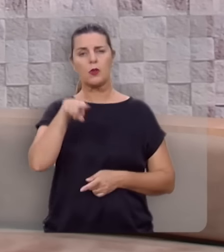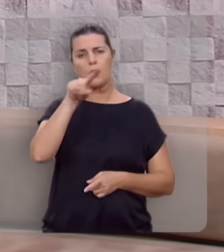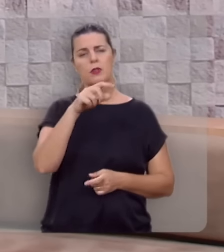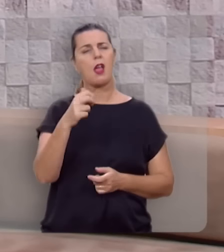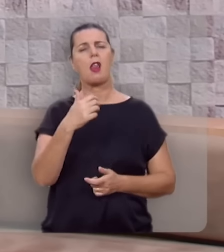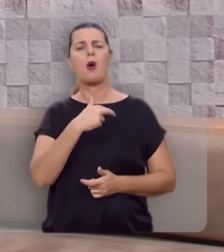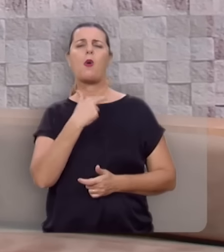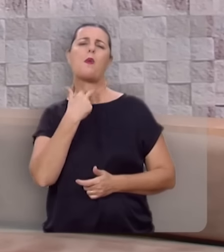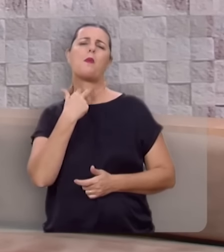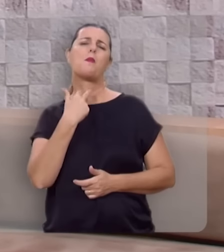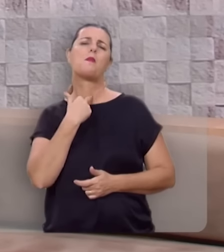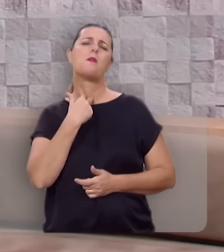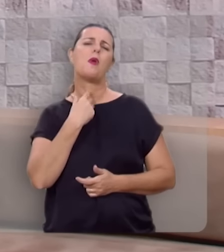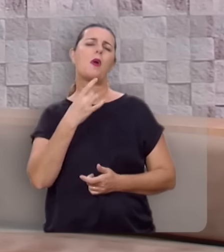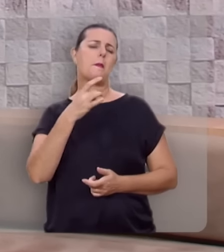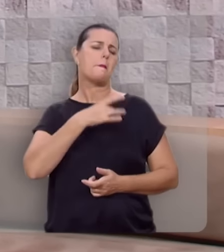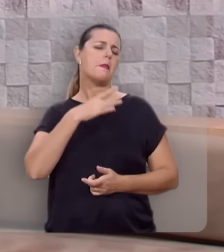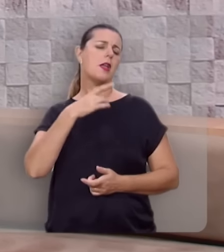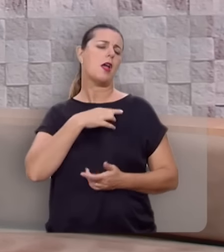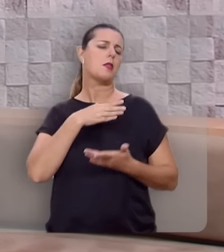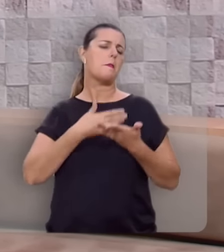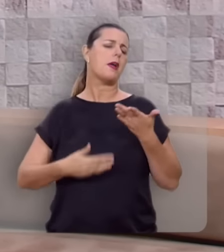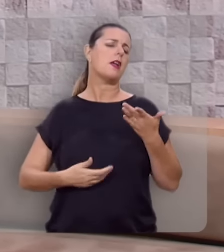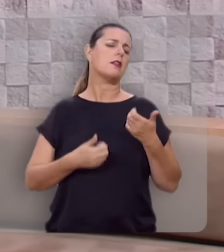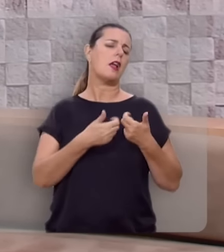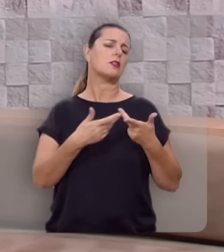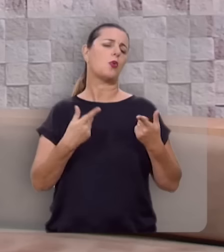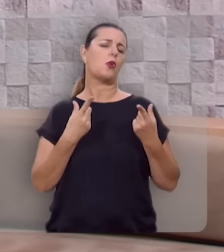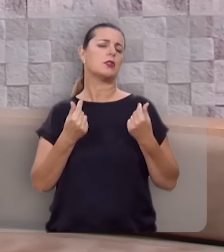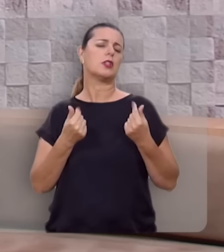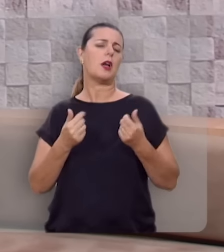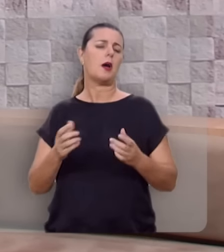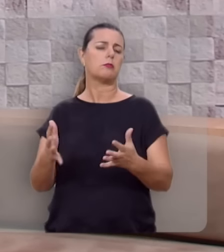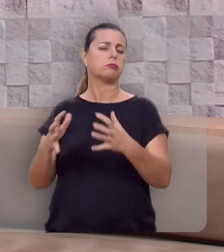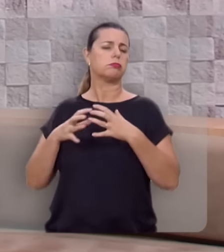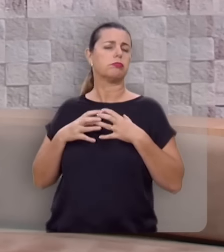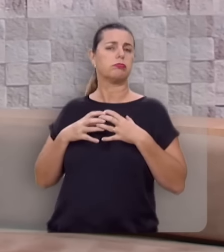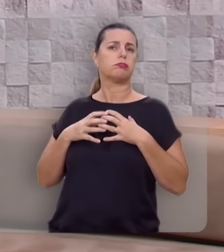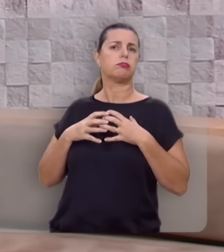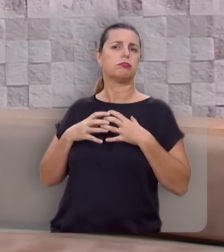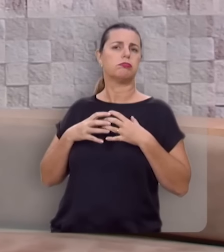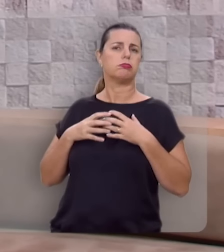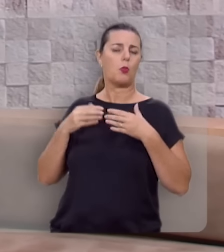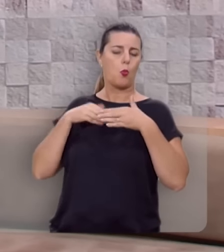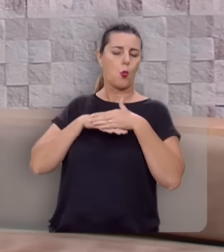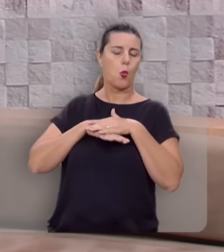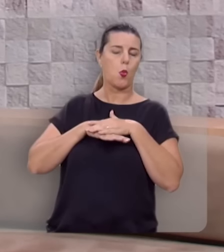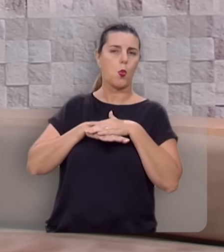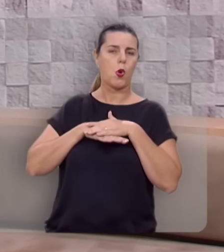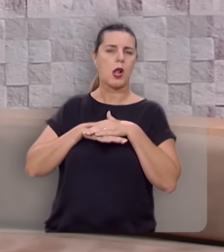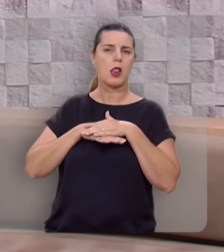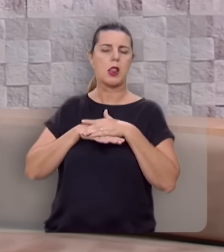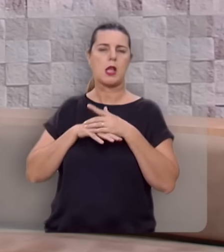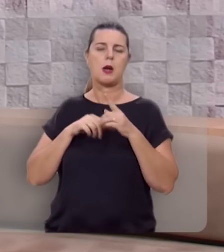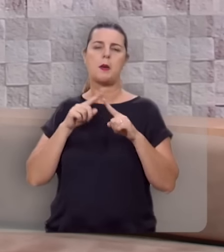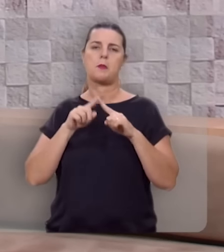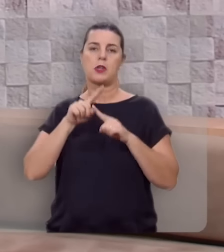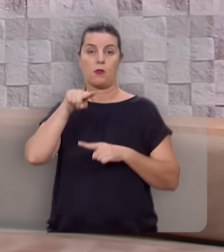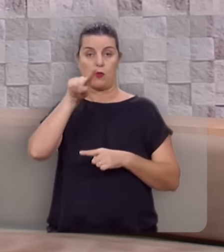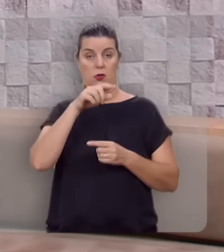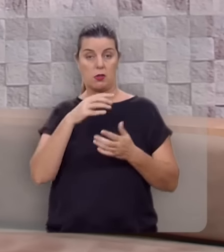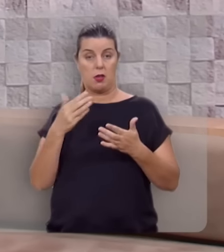não pode temer perder a riqueza que Deus lhe deu, retendo-a, porque se você a